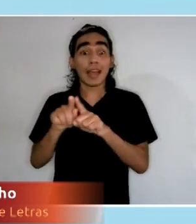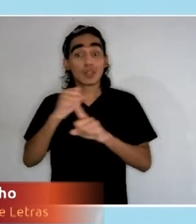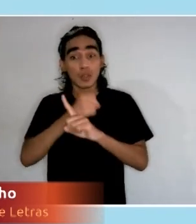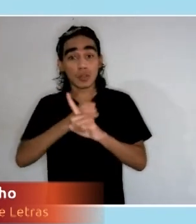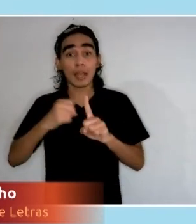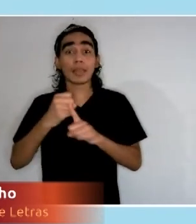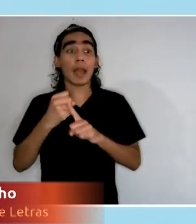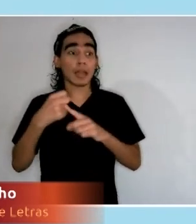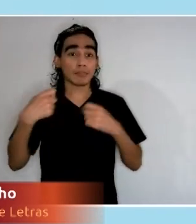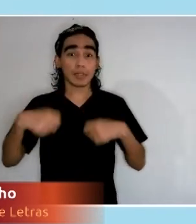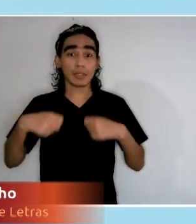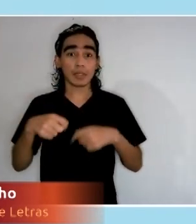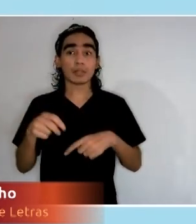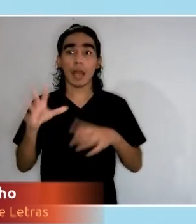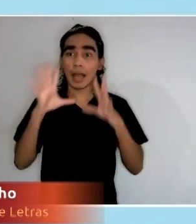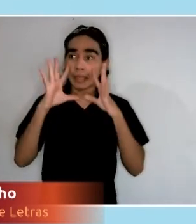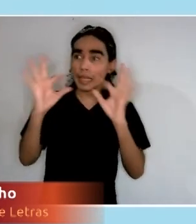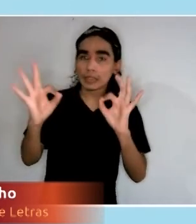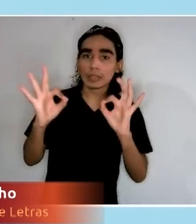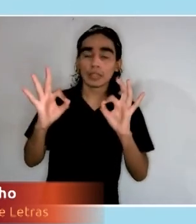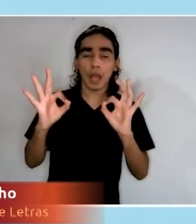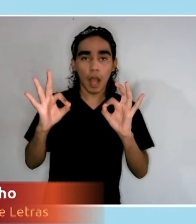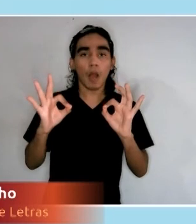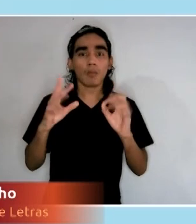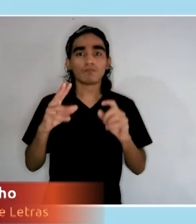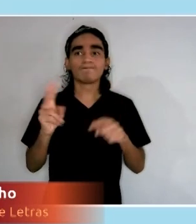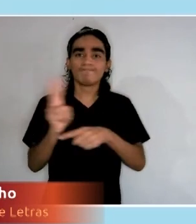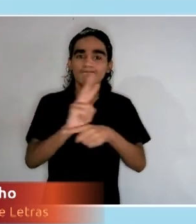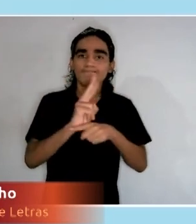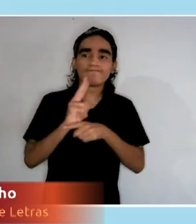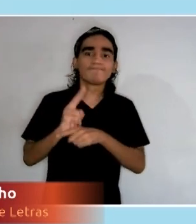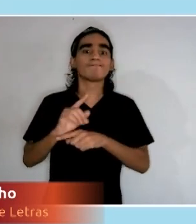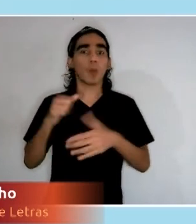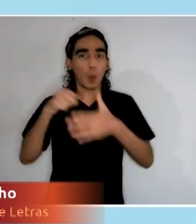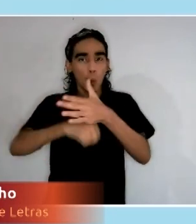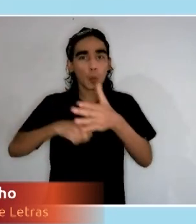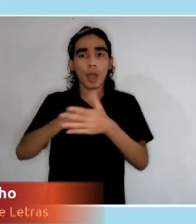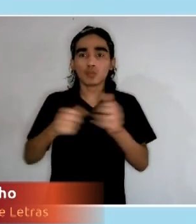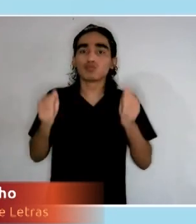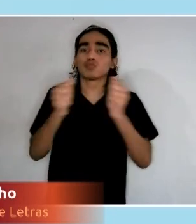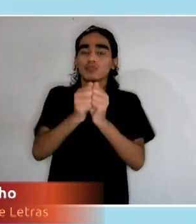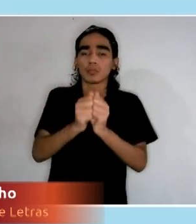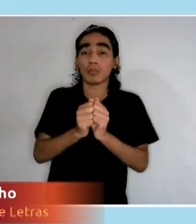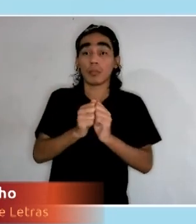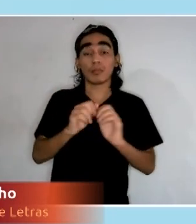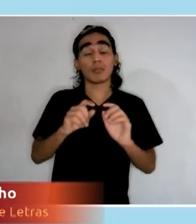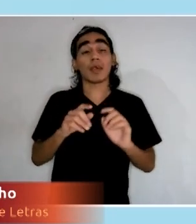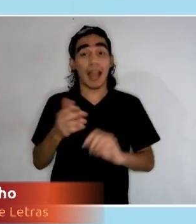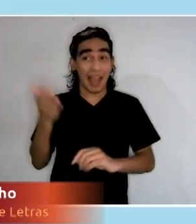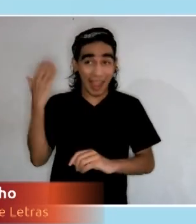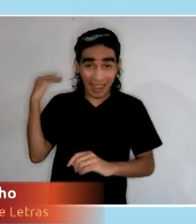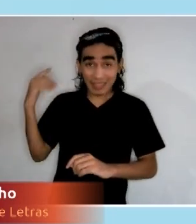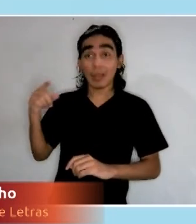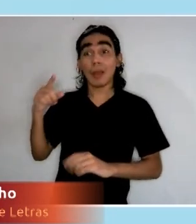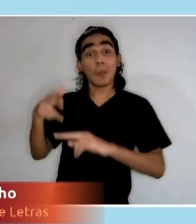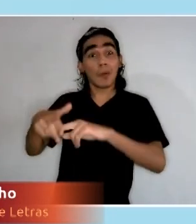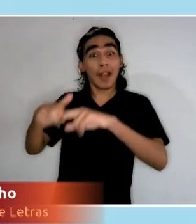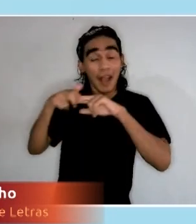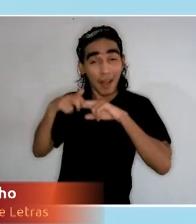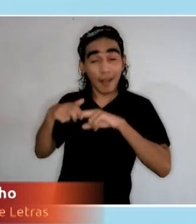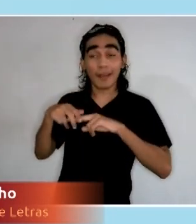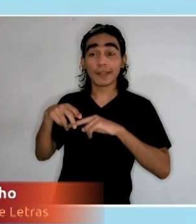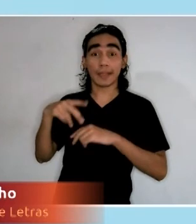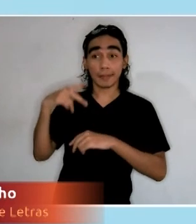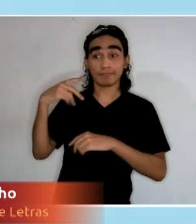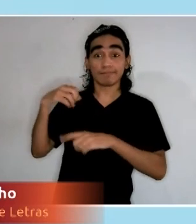à sociedade que a gente teve auxílio emergencial de R$600 no ano passado, porque o governo não queria fazer nada, e teve uma imensa campanha, da qual até